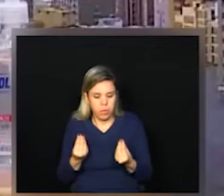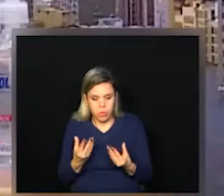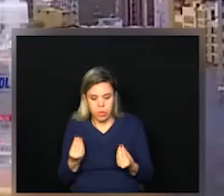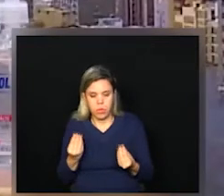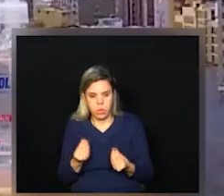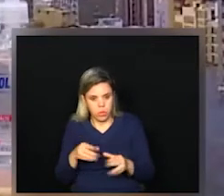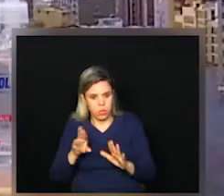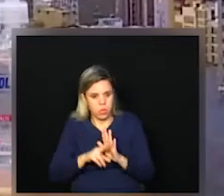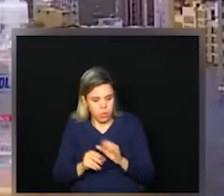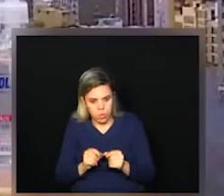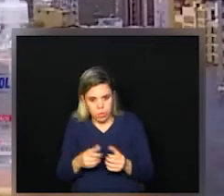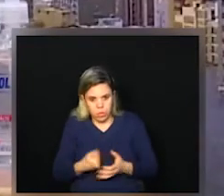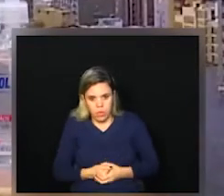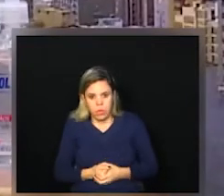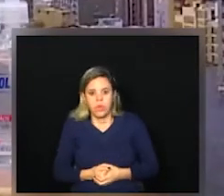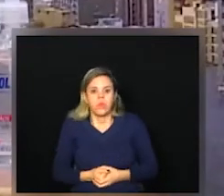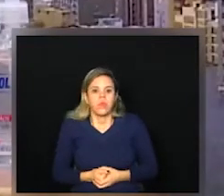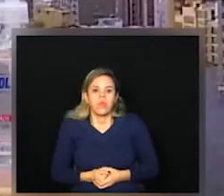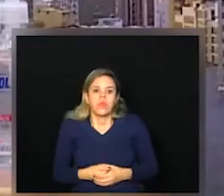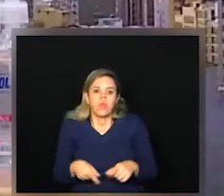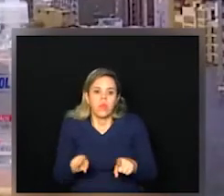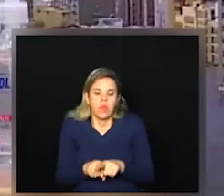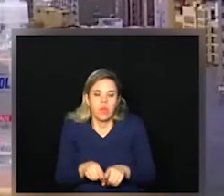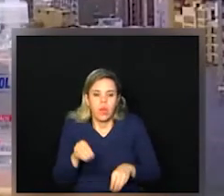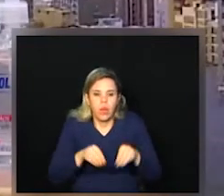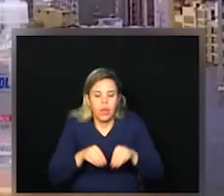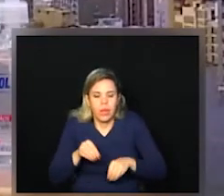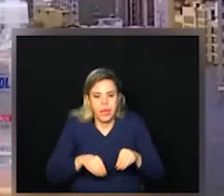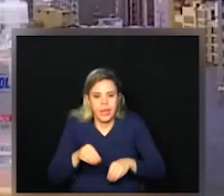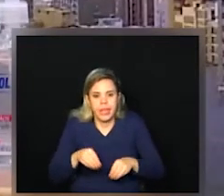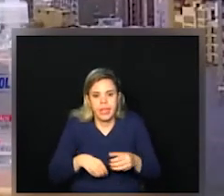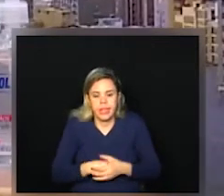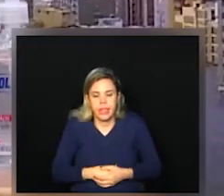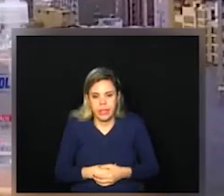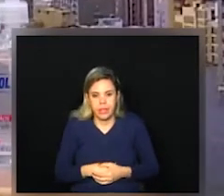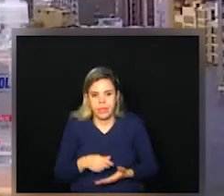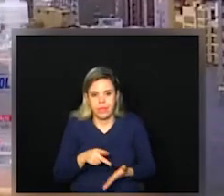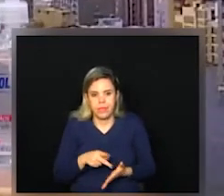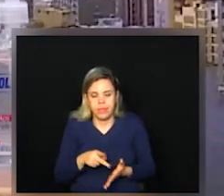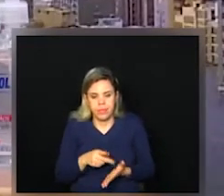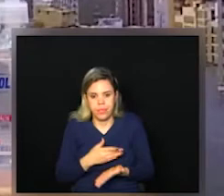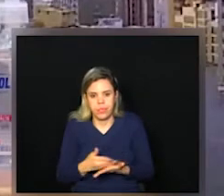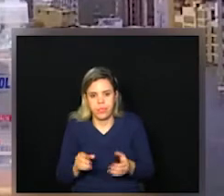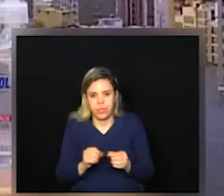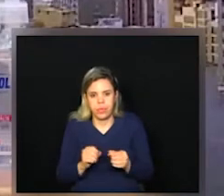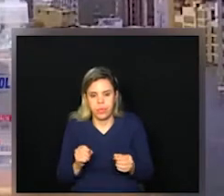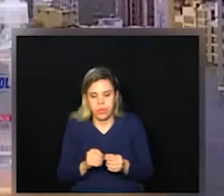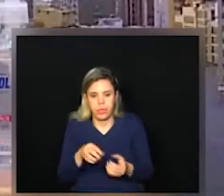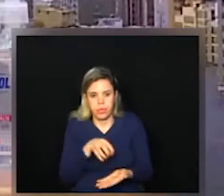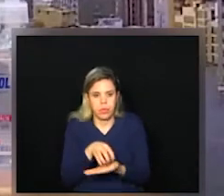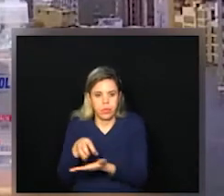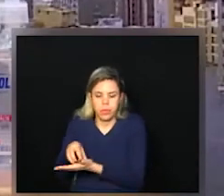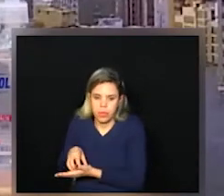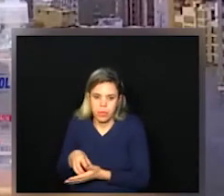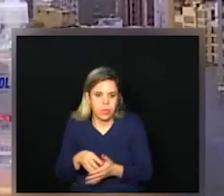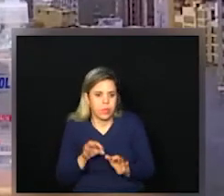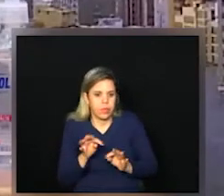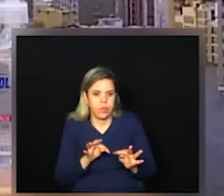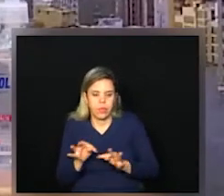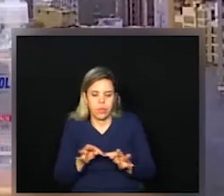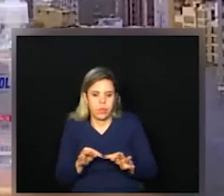esses procedimentos. E também estamos montando, na verdade, já começando a funcionar, o Centro de